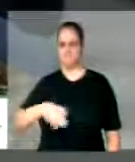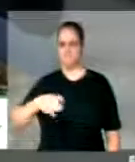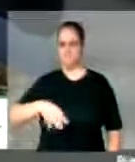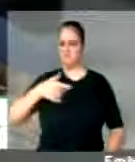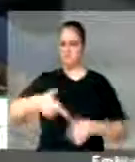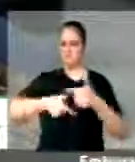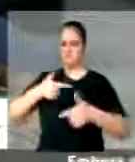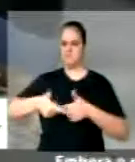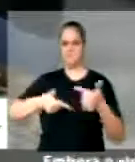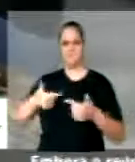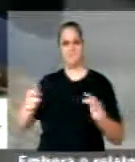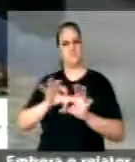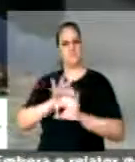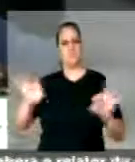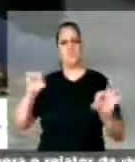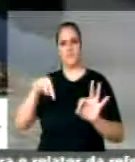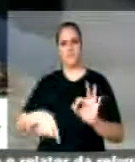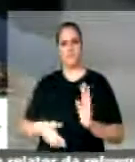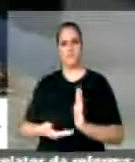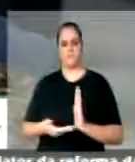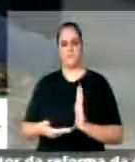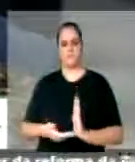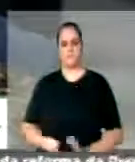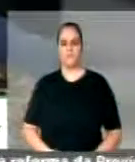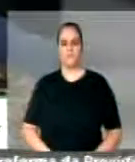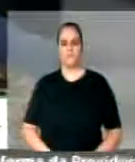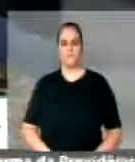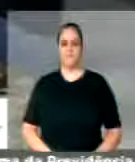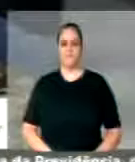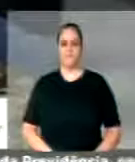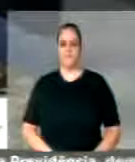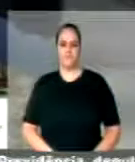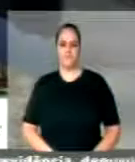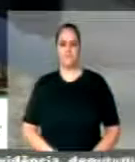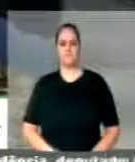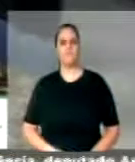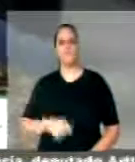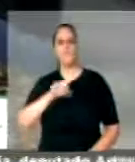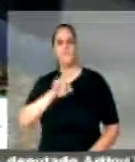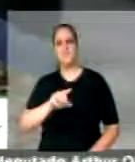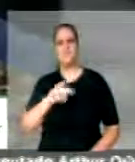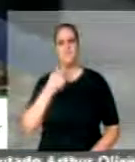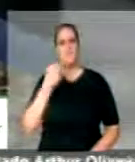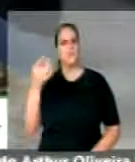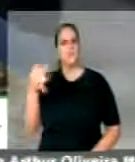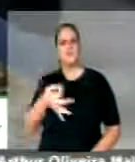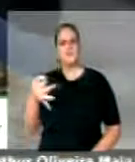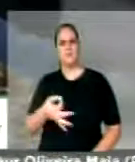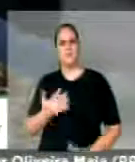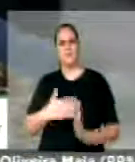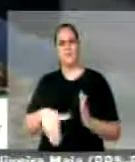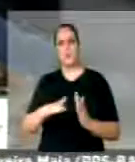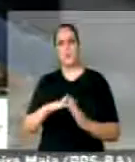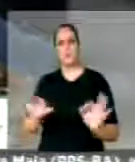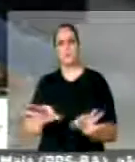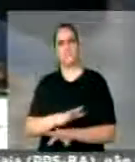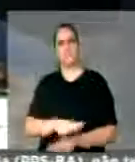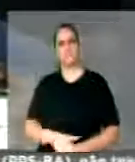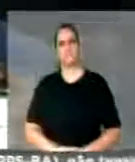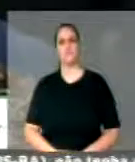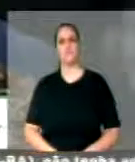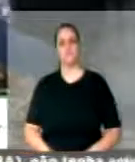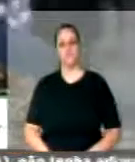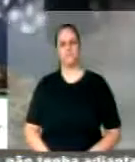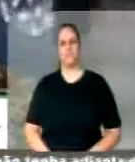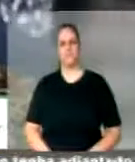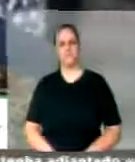e brilhantes desta casa. E Vossa Excelência disse tudo. E a voz da mulher, com